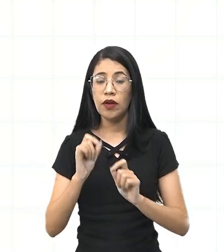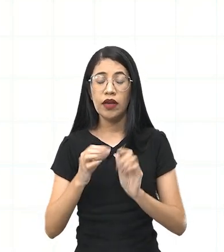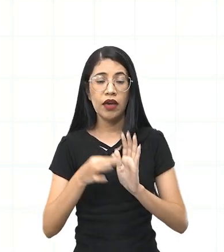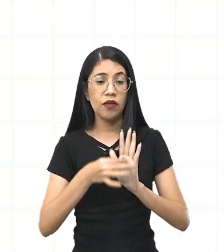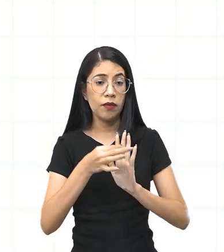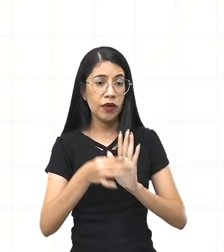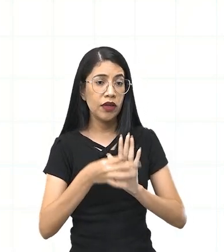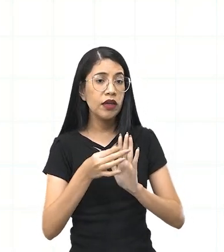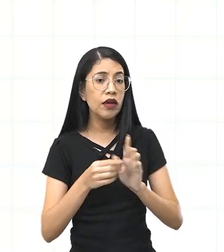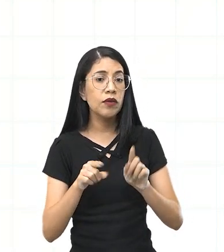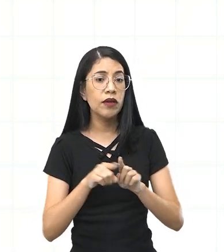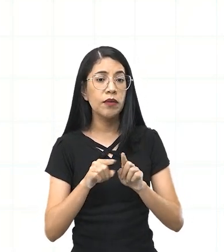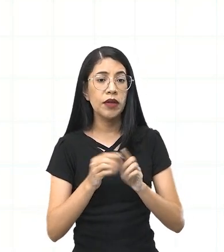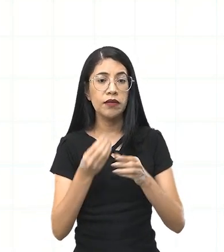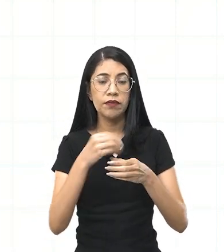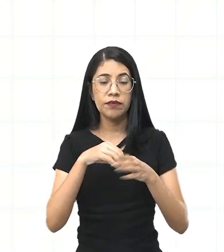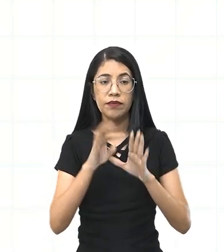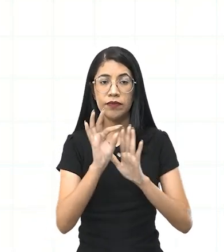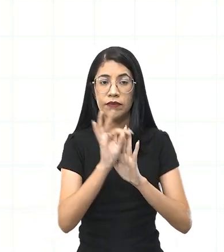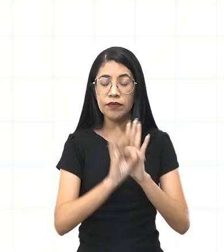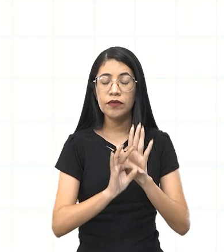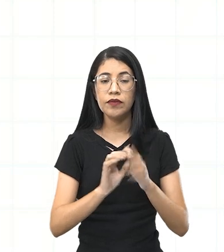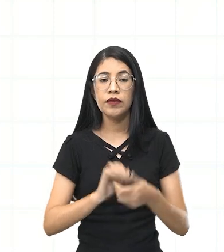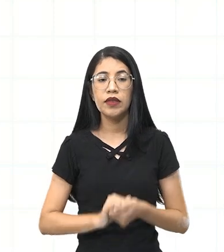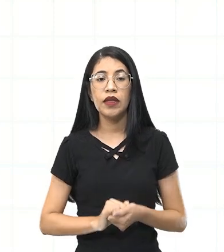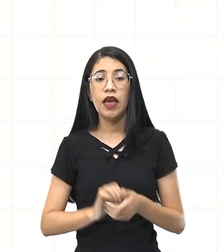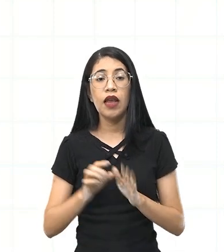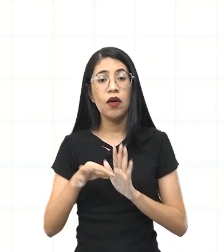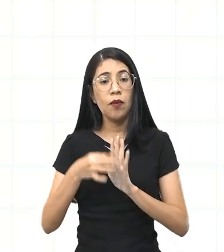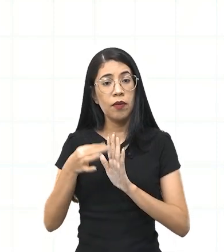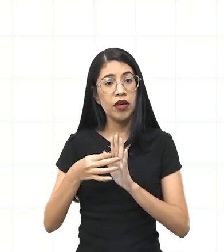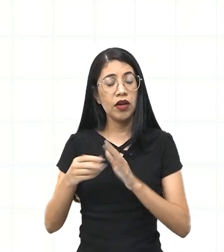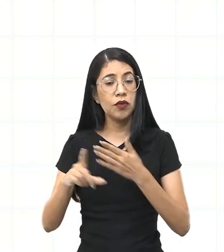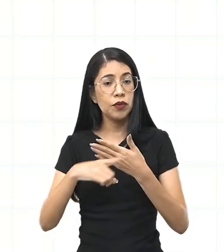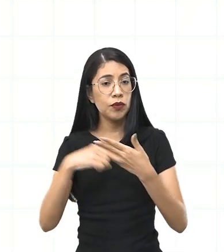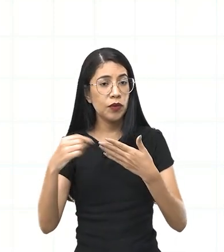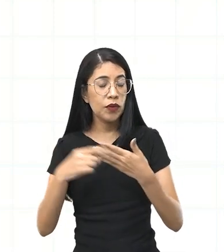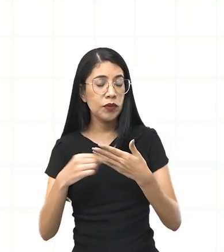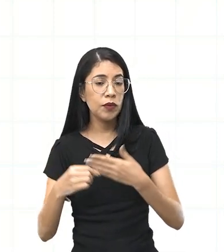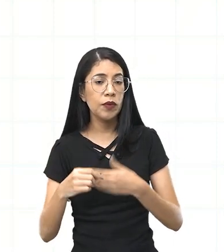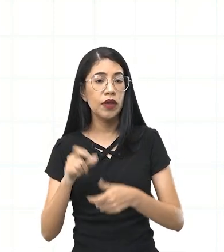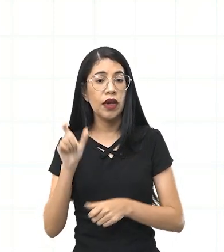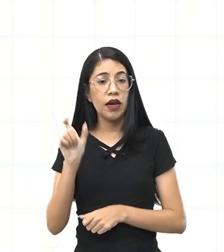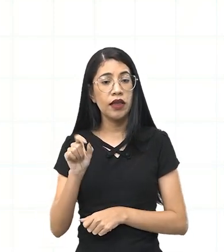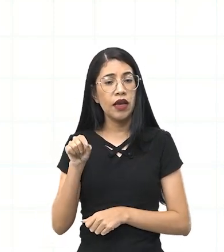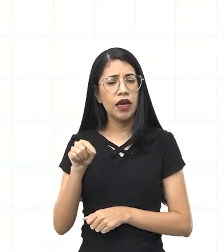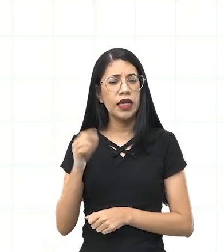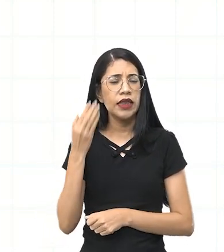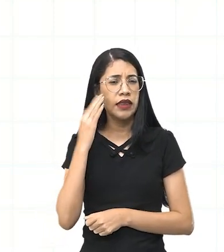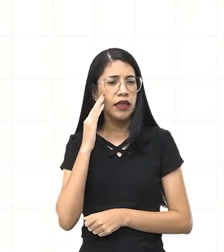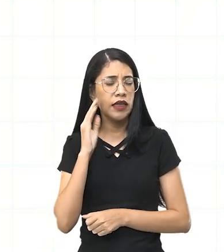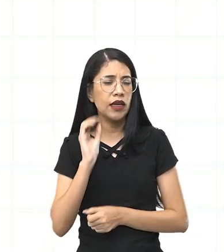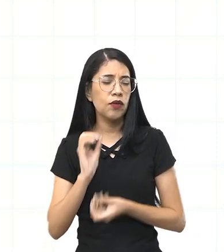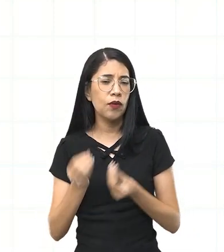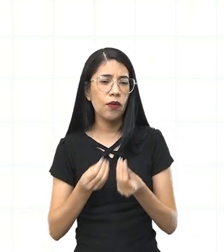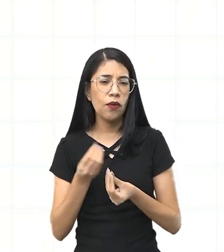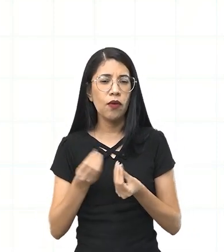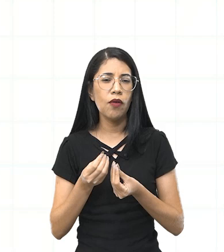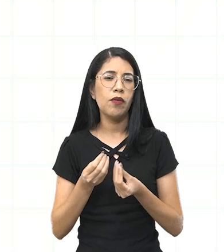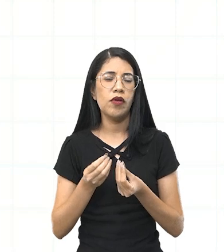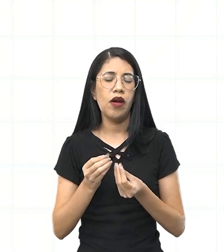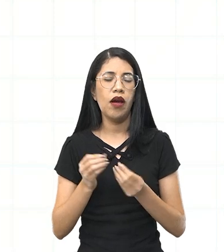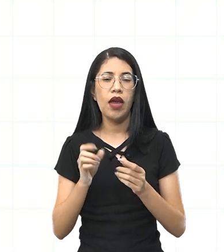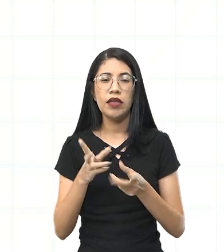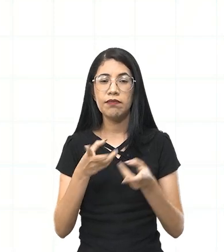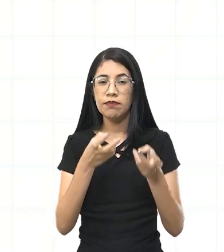que trazia uma opinião, né? Uma opinião do autor. Ele que está dizendo ali, pela interpretação que ele tem do raio, de